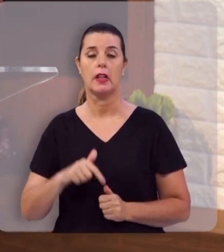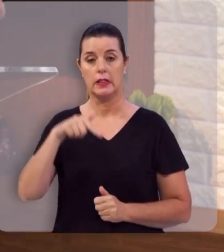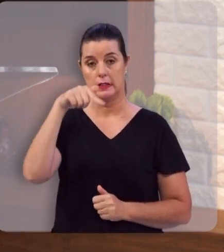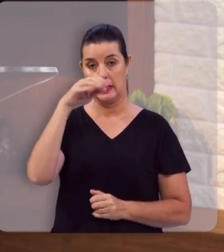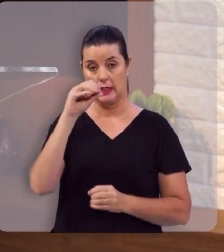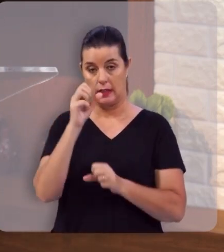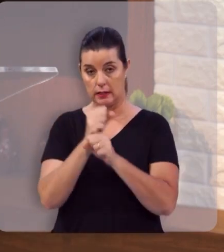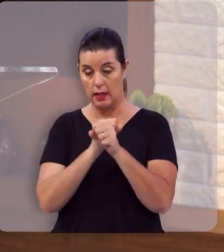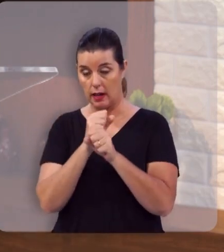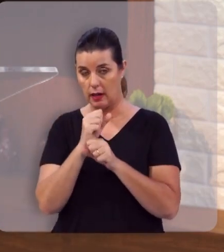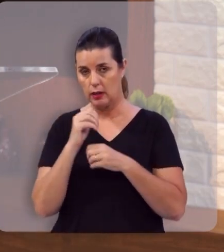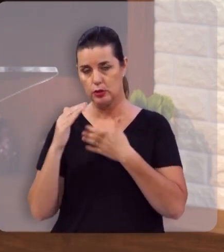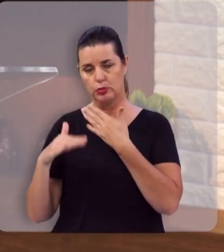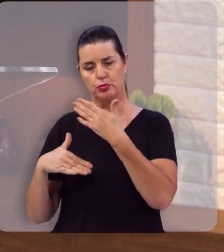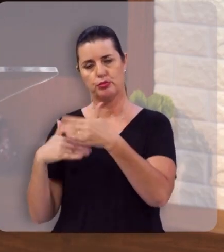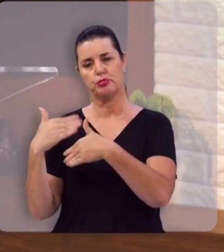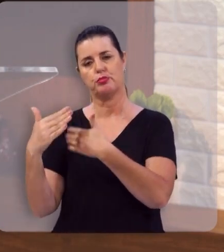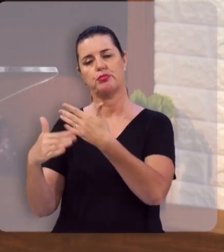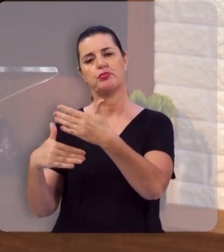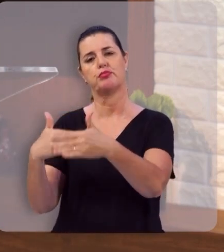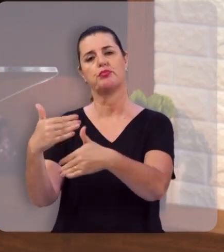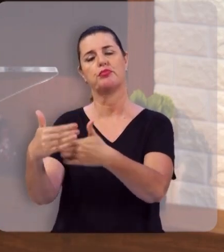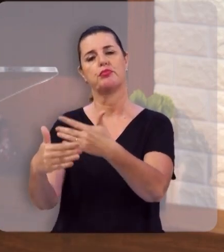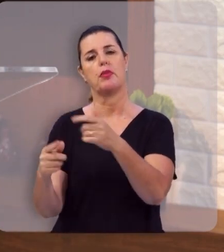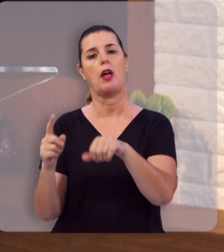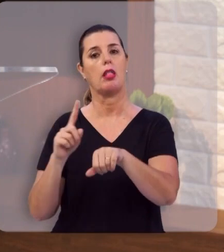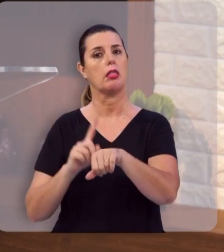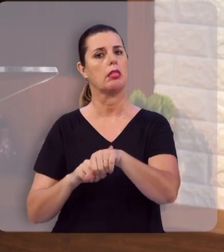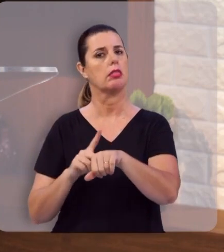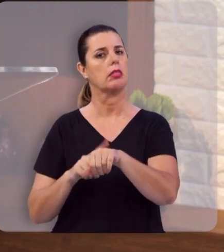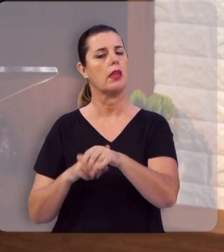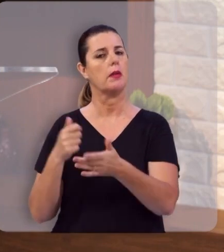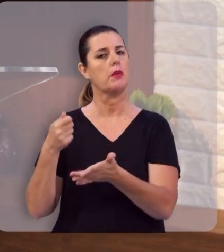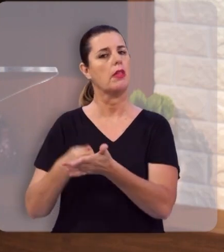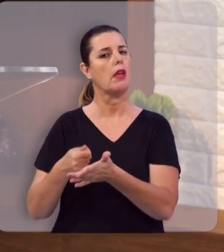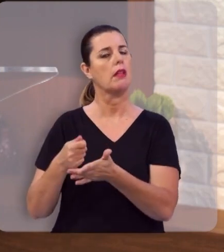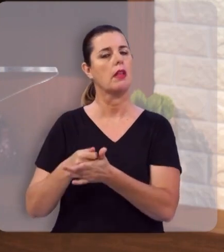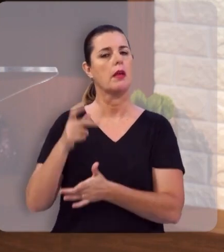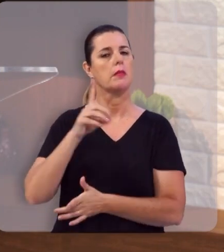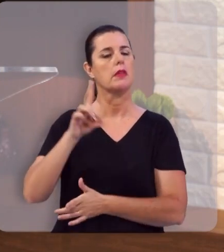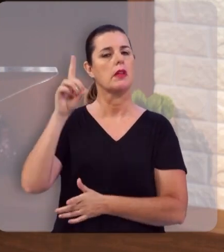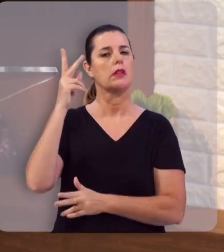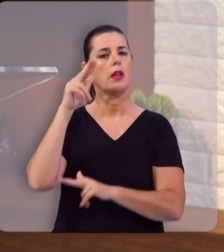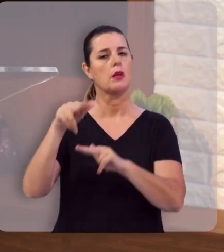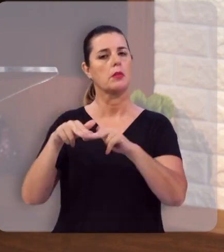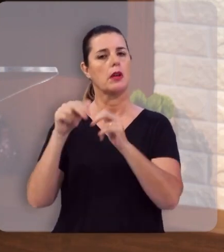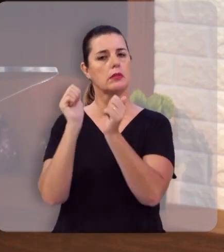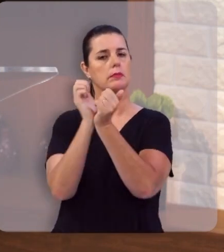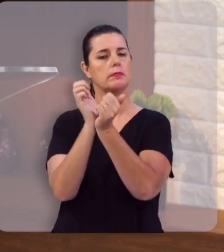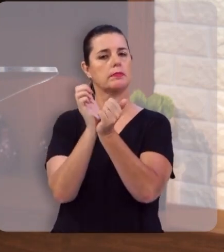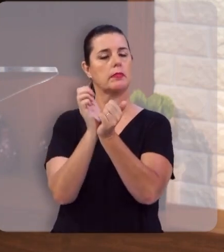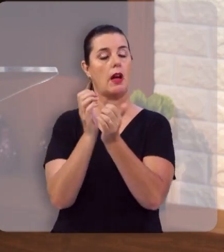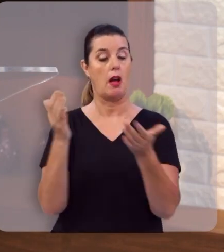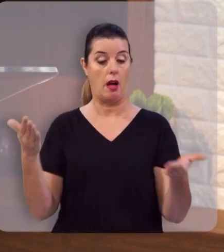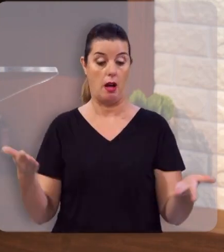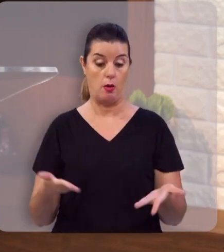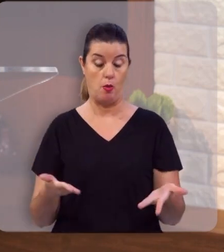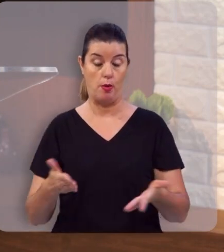70 anos se passaram, porque foi o prazo determinado por Deus para o cativeiro. E